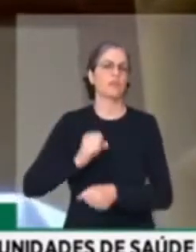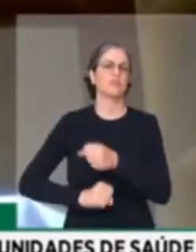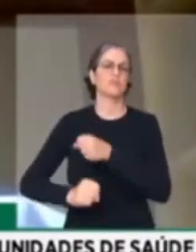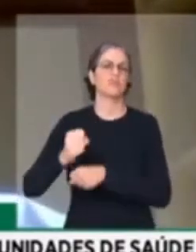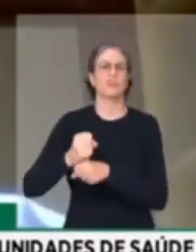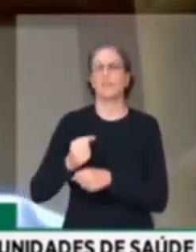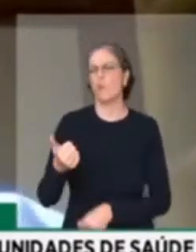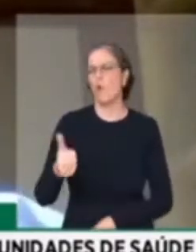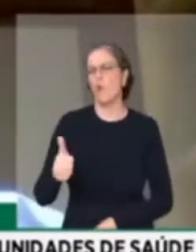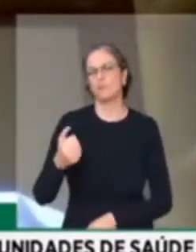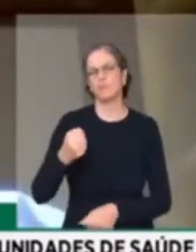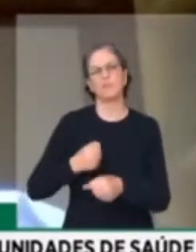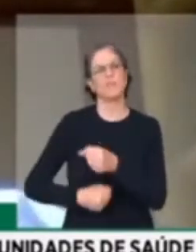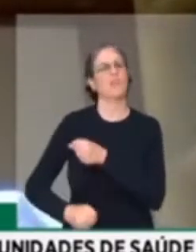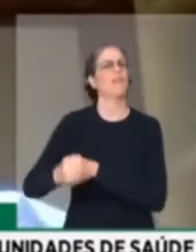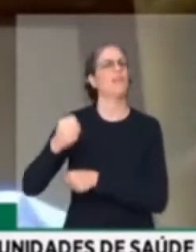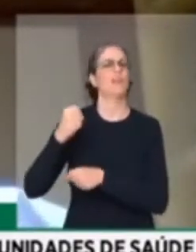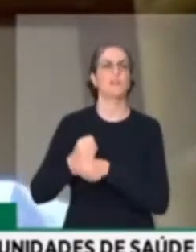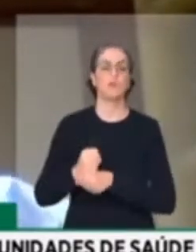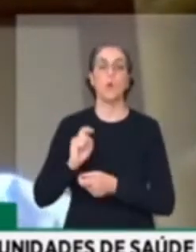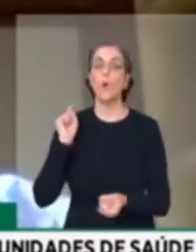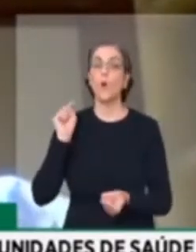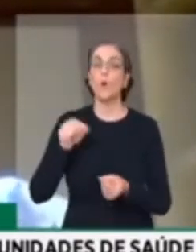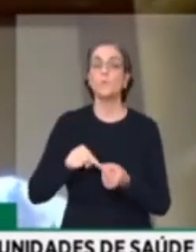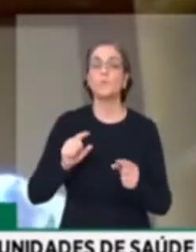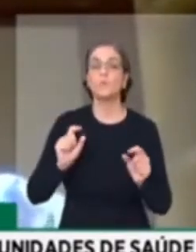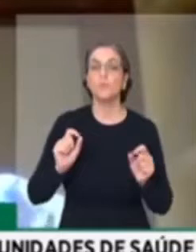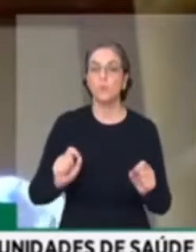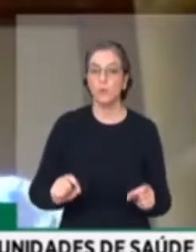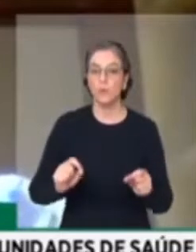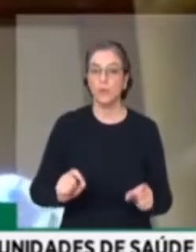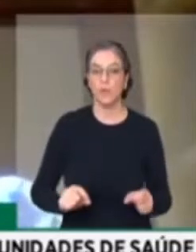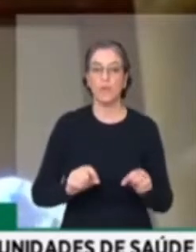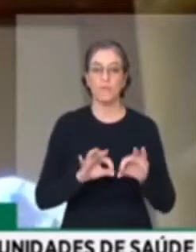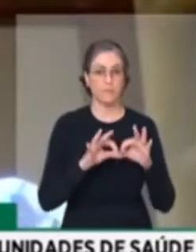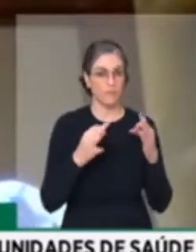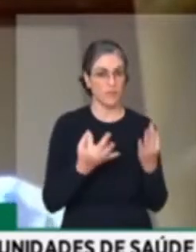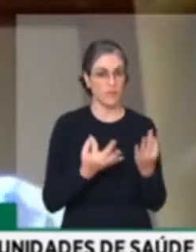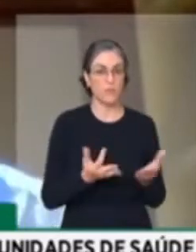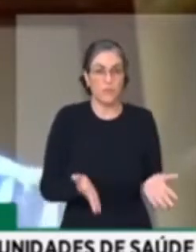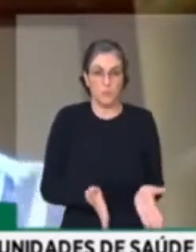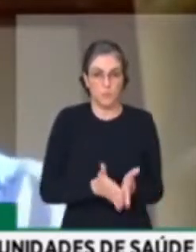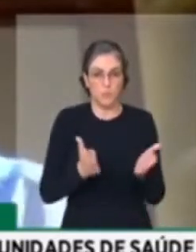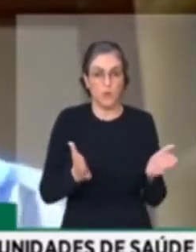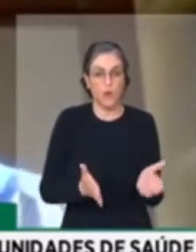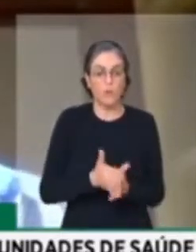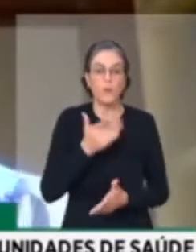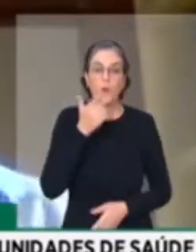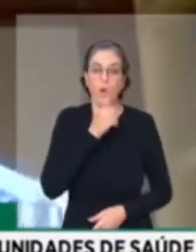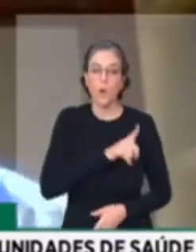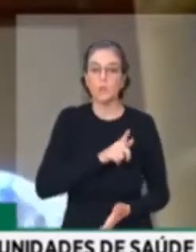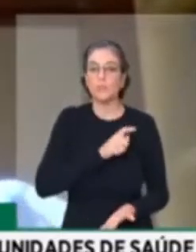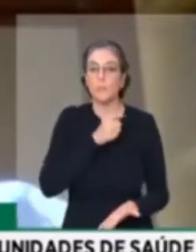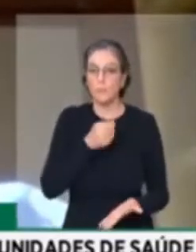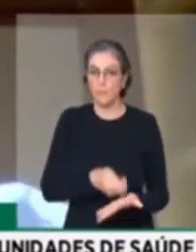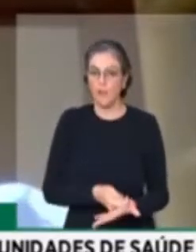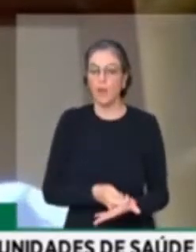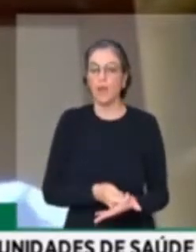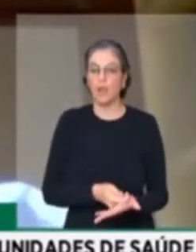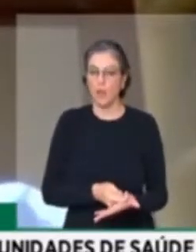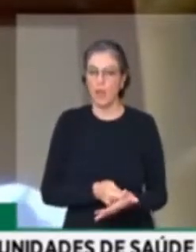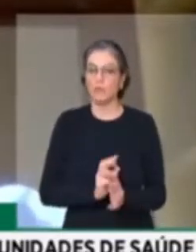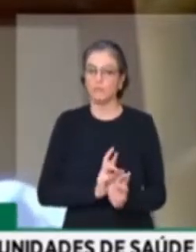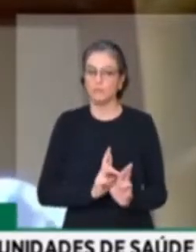anos atrás, exatamente com o objetivo de permitir que as famílias de baixa renda conseguissem pagar sua conta